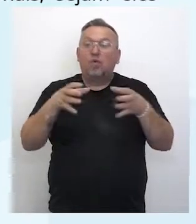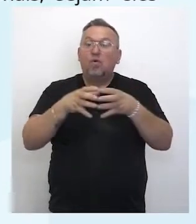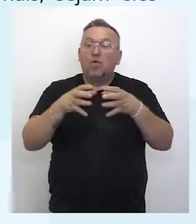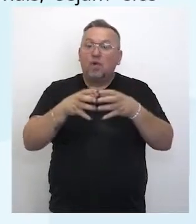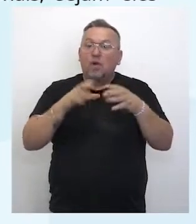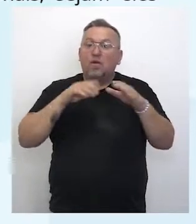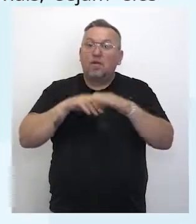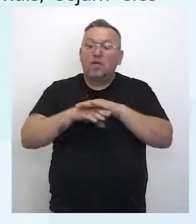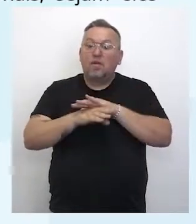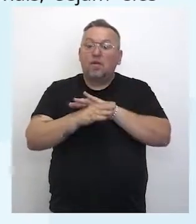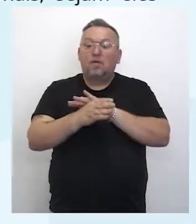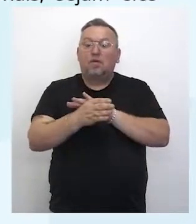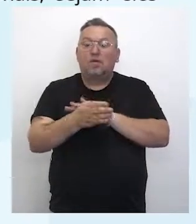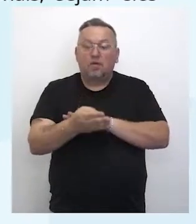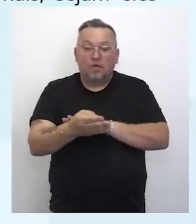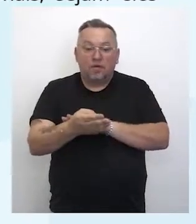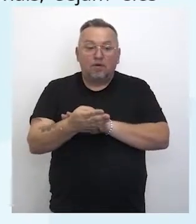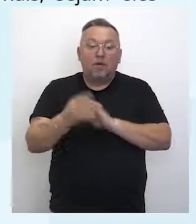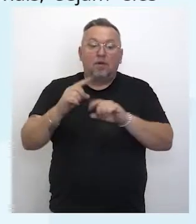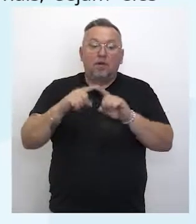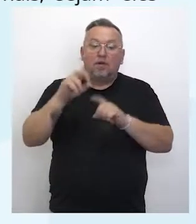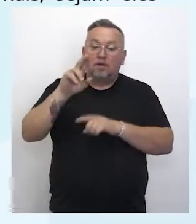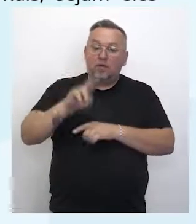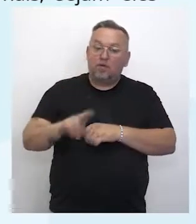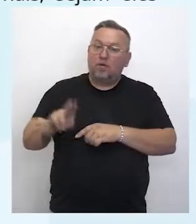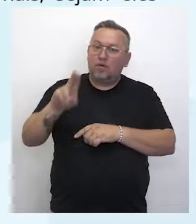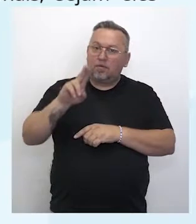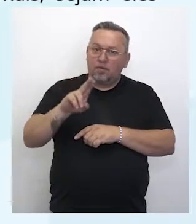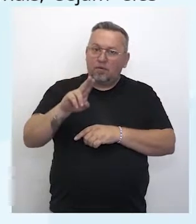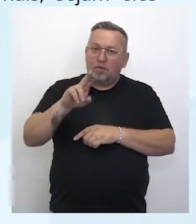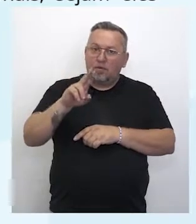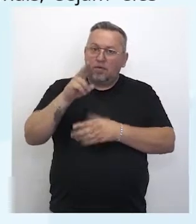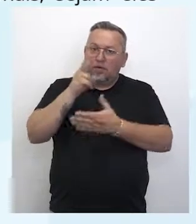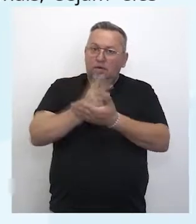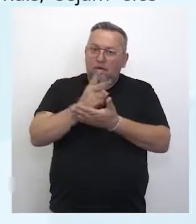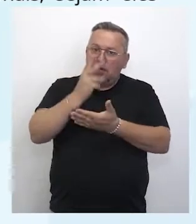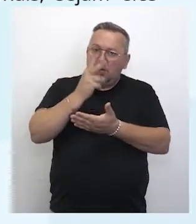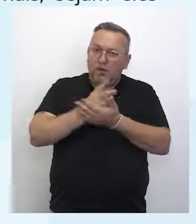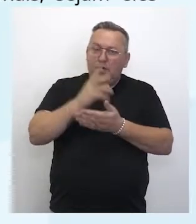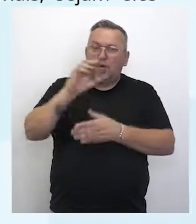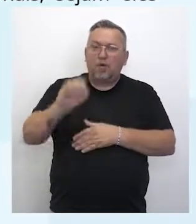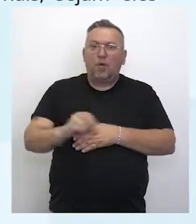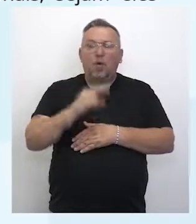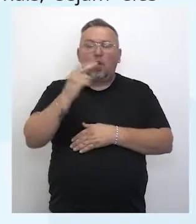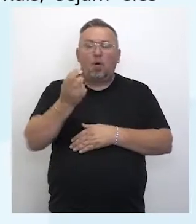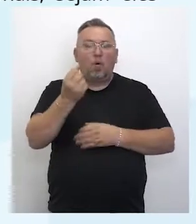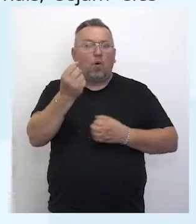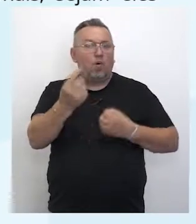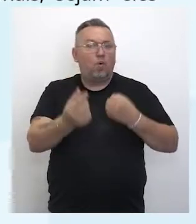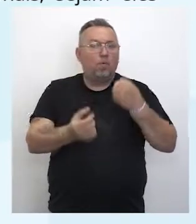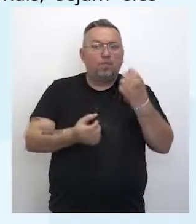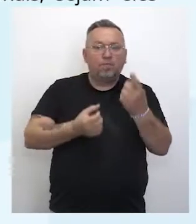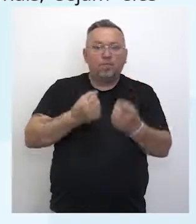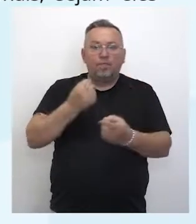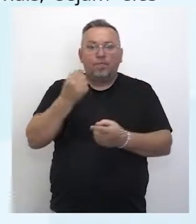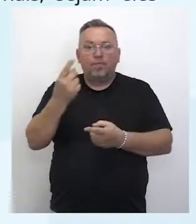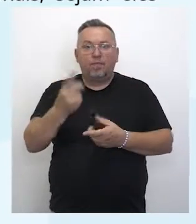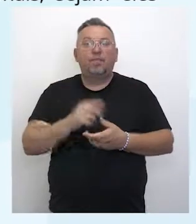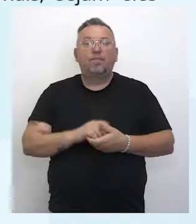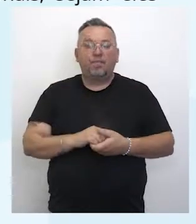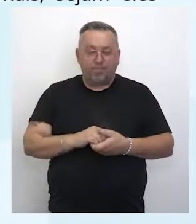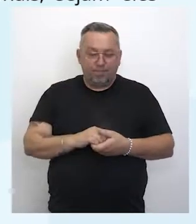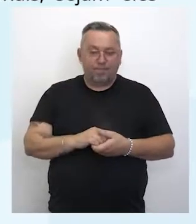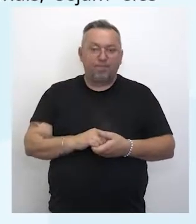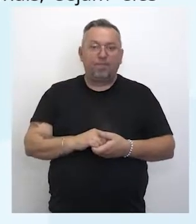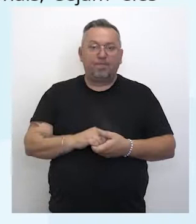e comunidades tradicionais, sejam eles utilizados de forma permanente ou temporária,